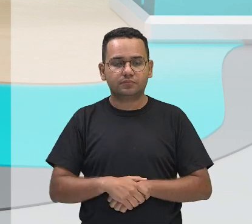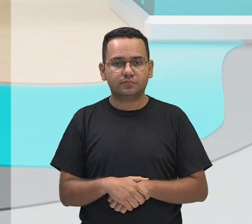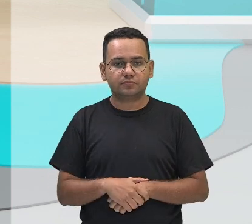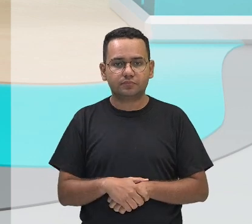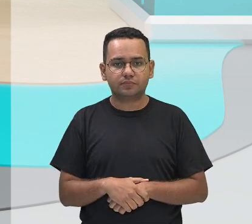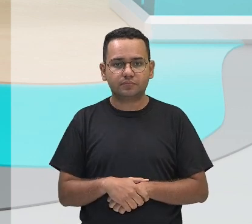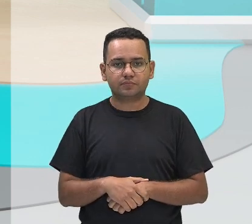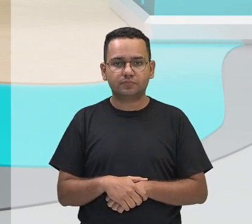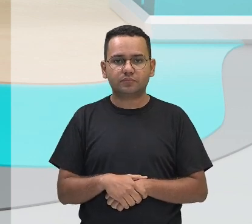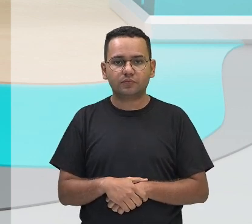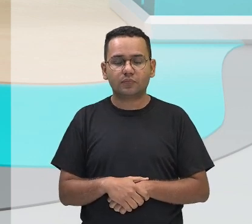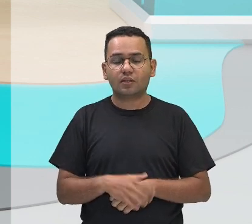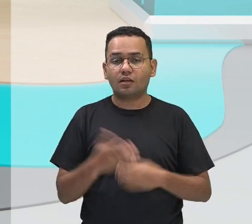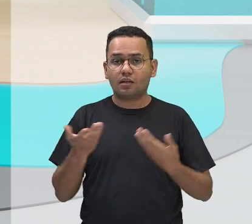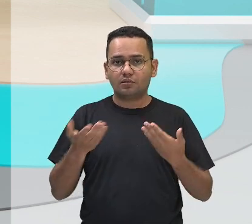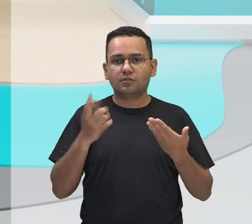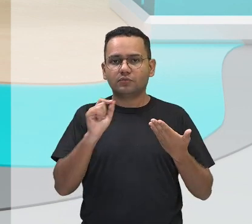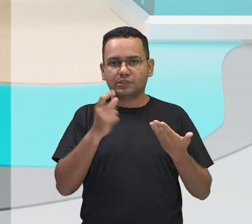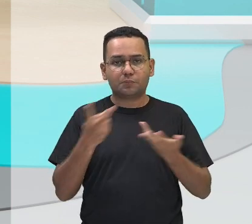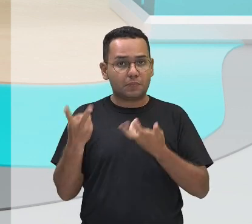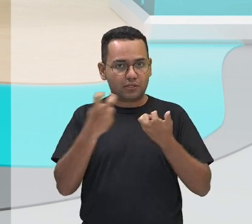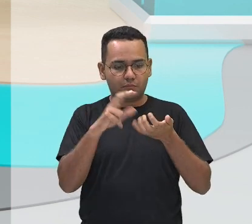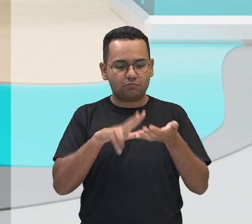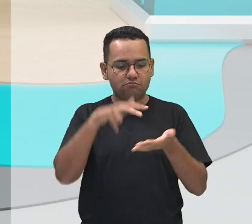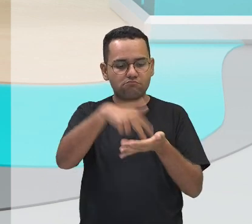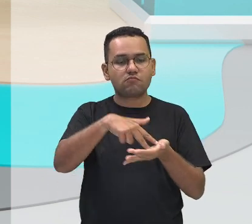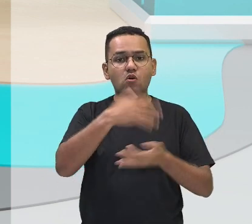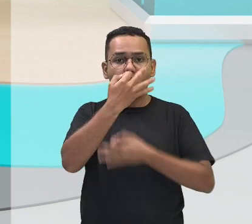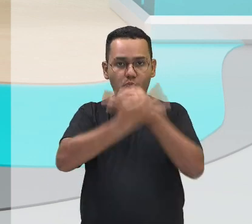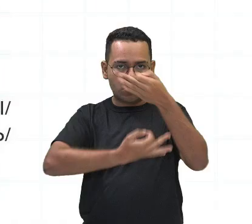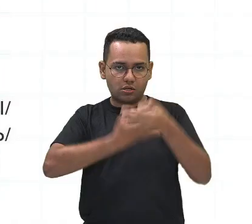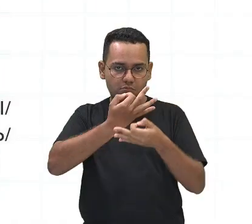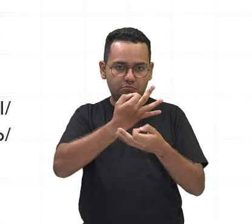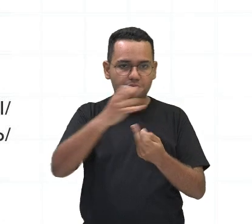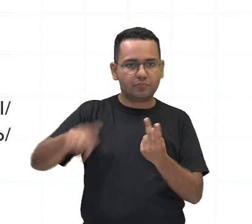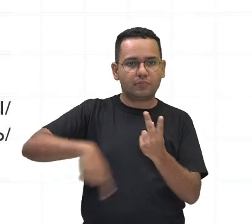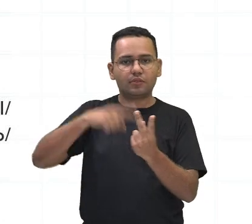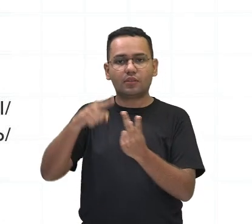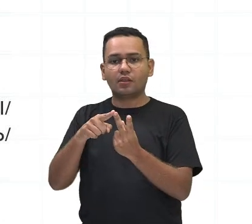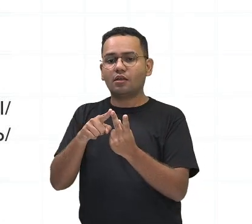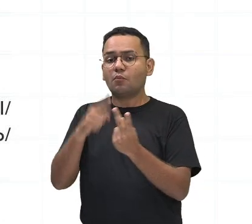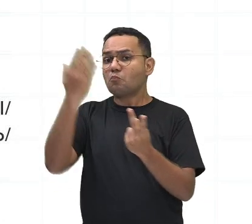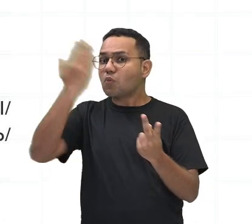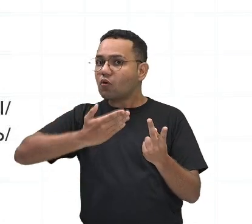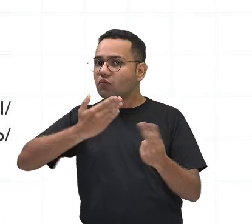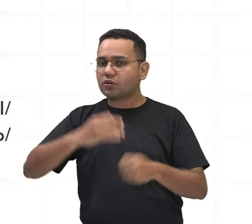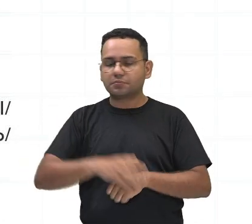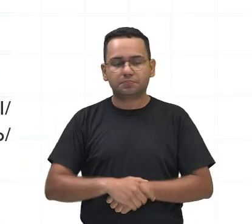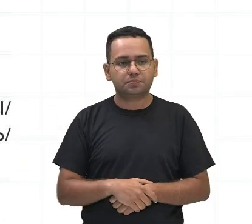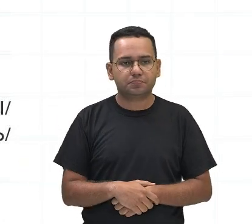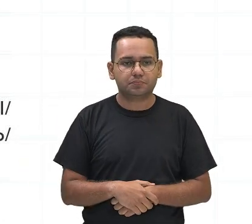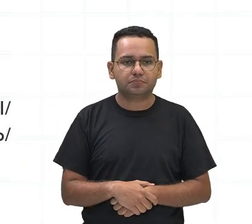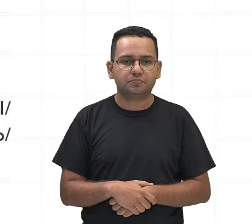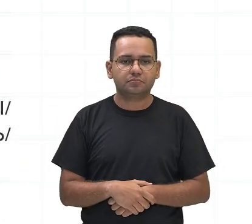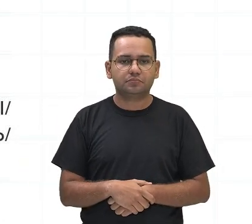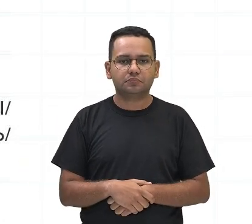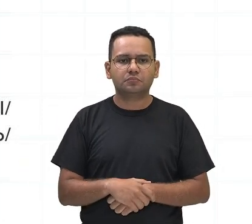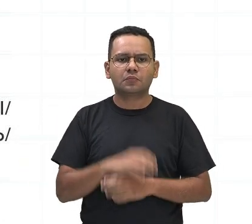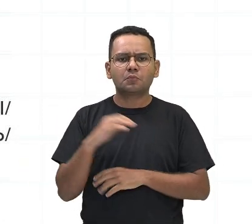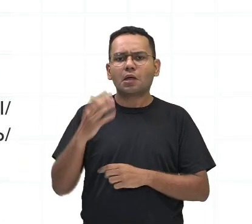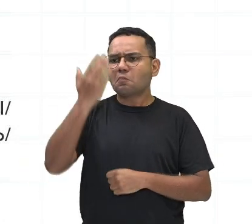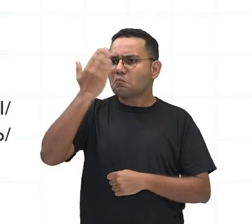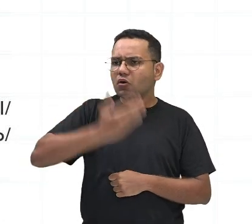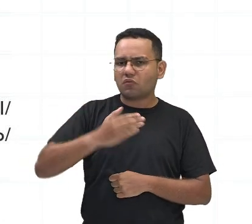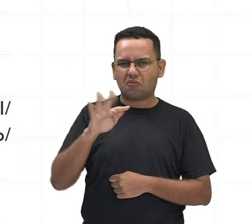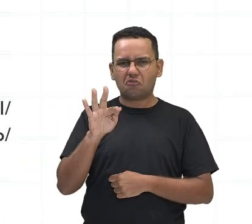já vimos o que é uma opinião e agora nós vamos ver a diferença entre o fato e opinião. Vamos ver então o conceito de fato. Então o conceito de fato